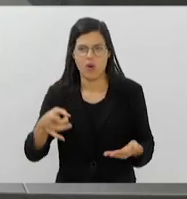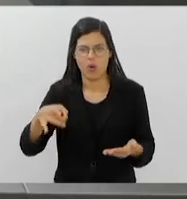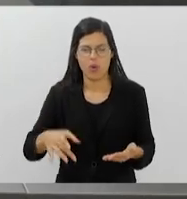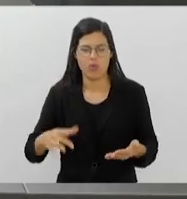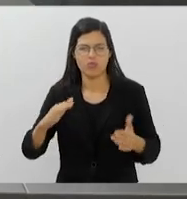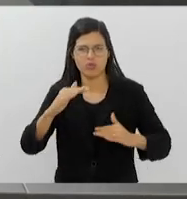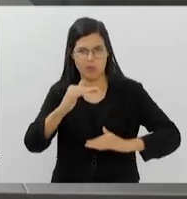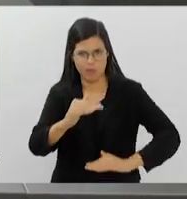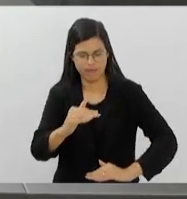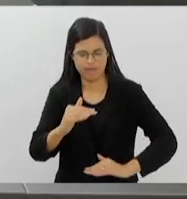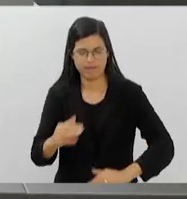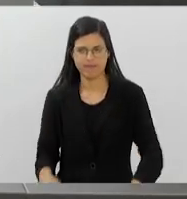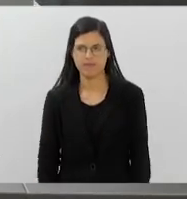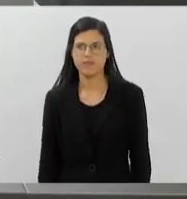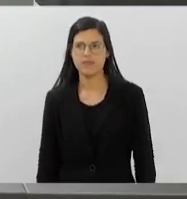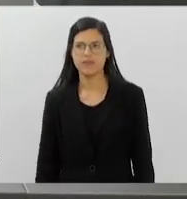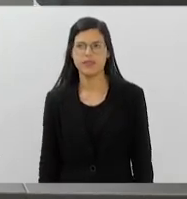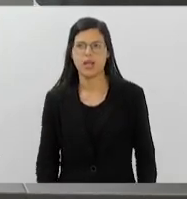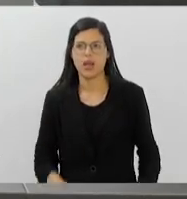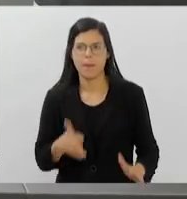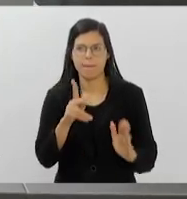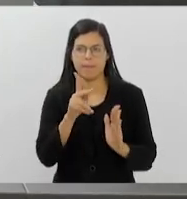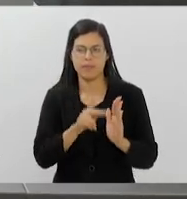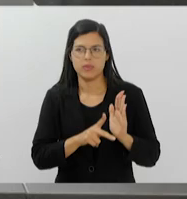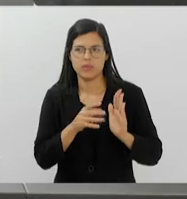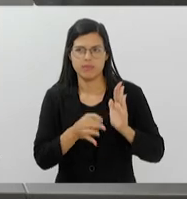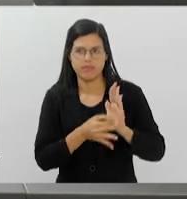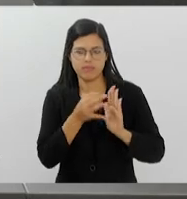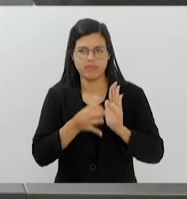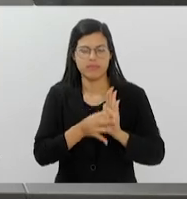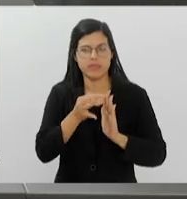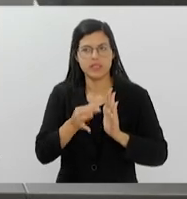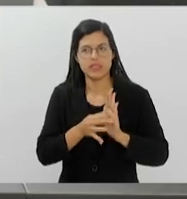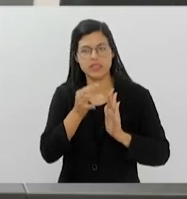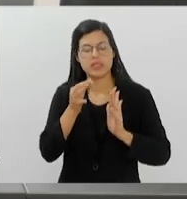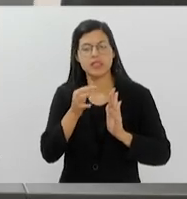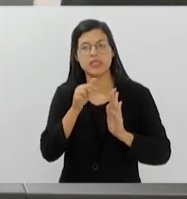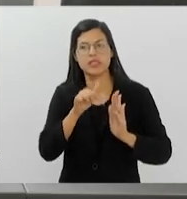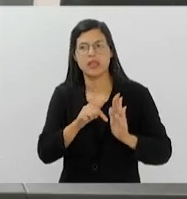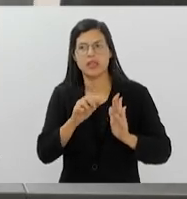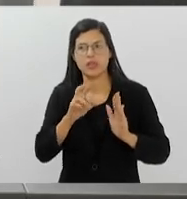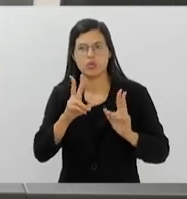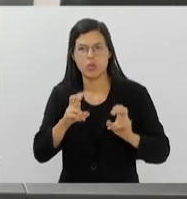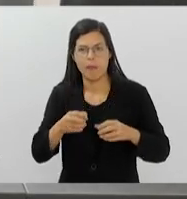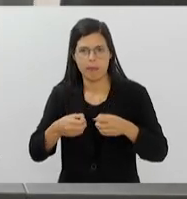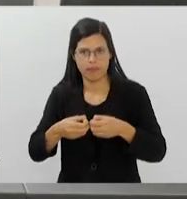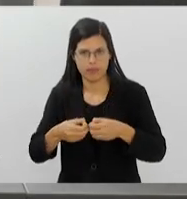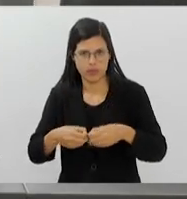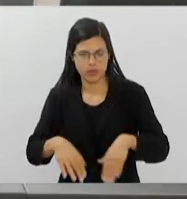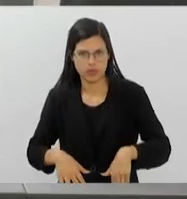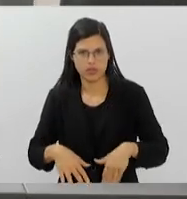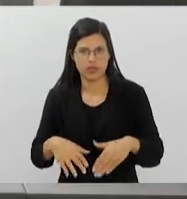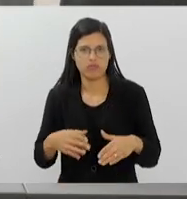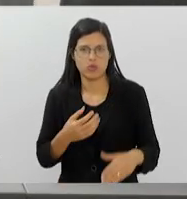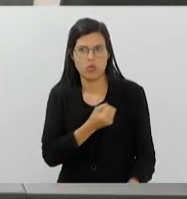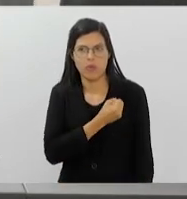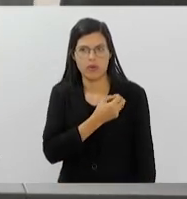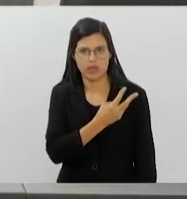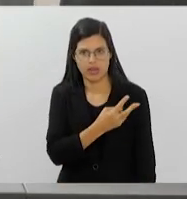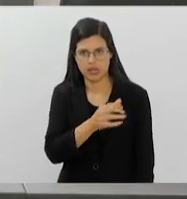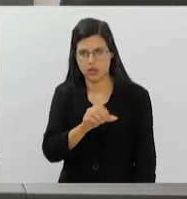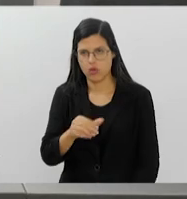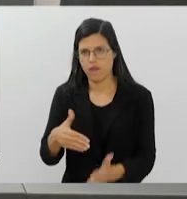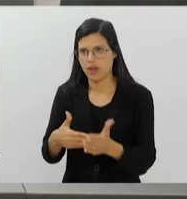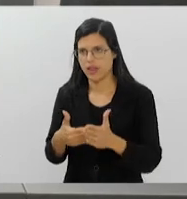bloco, que são os projetos cujos pareceres tratam da prejudicabilidade, que vai do 39